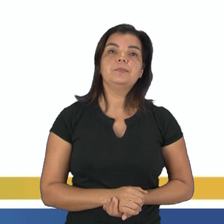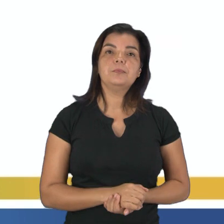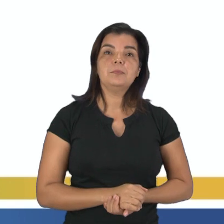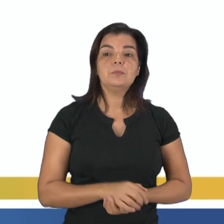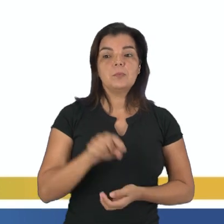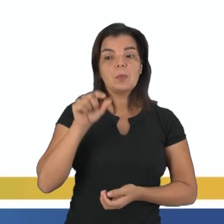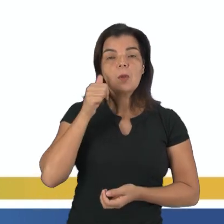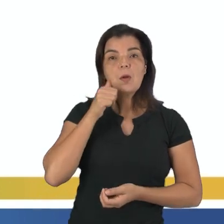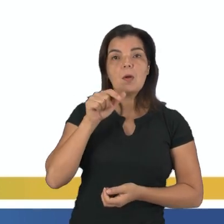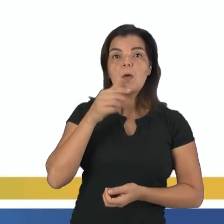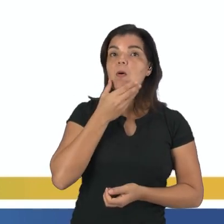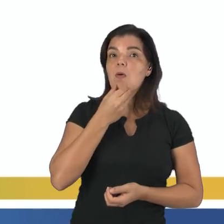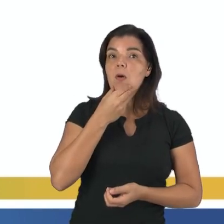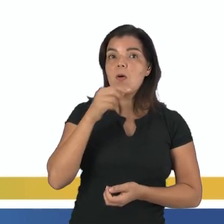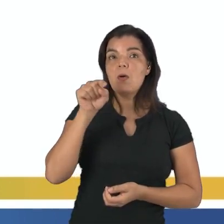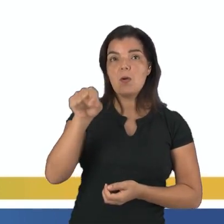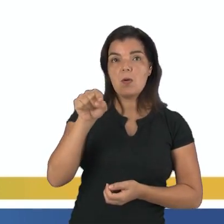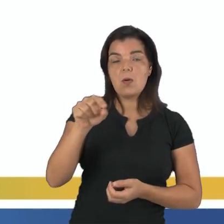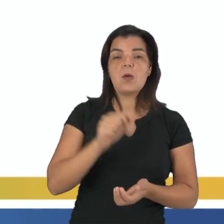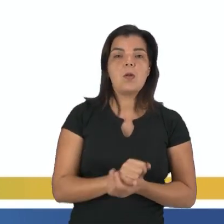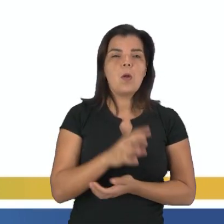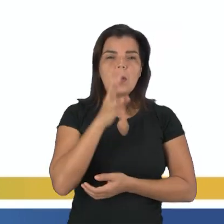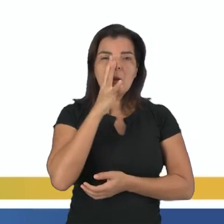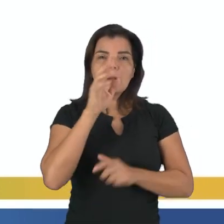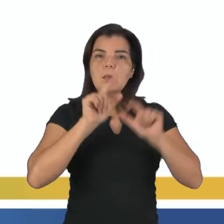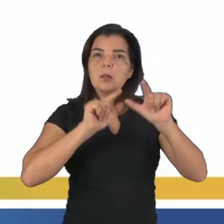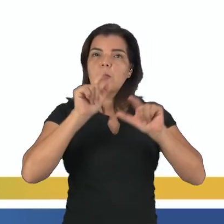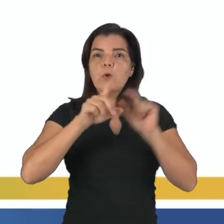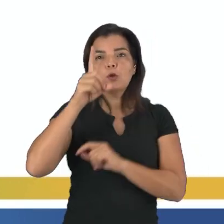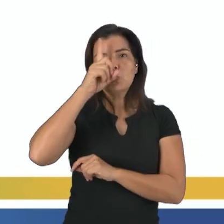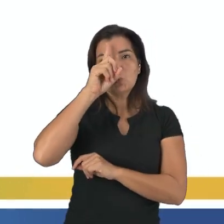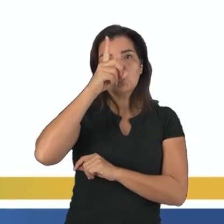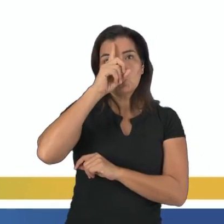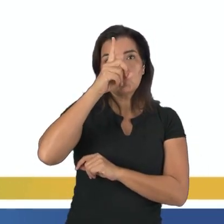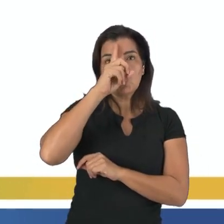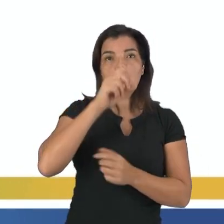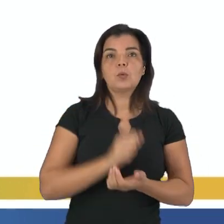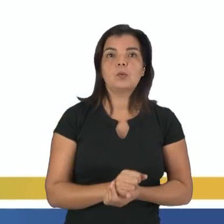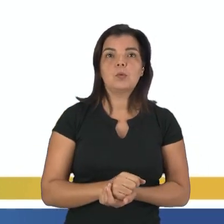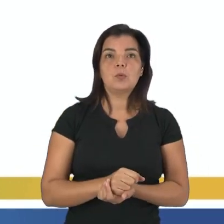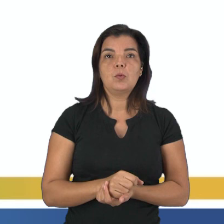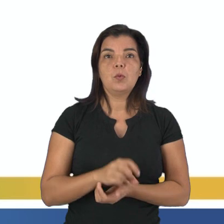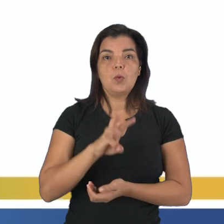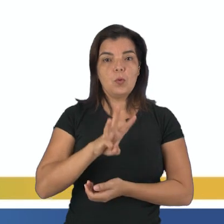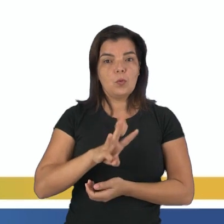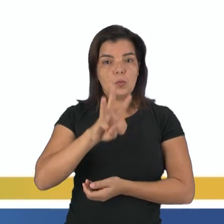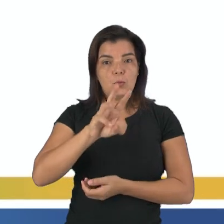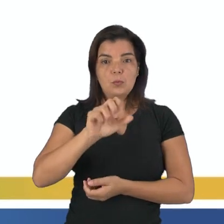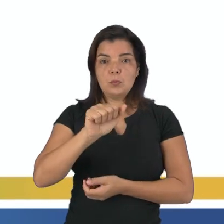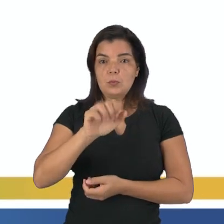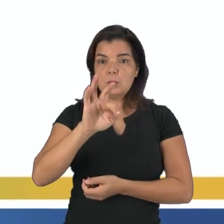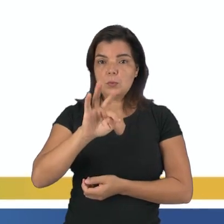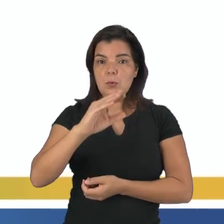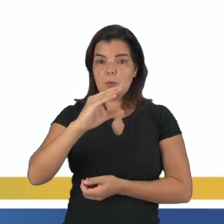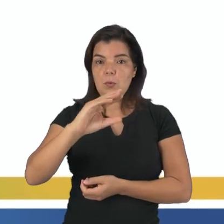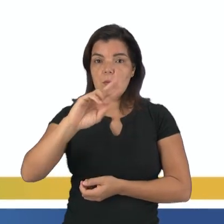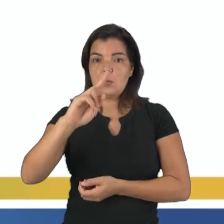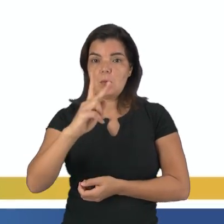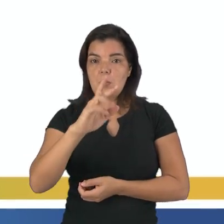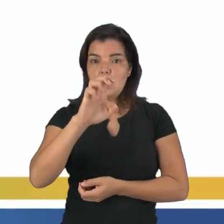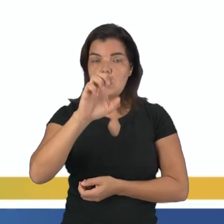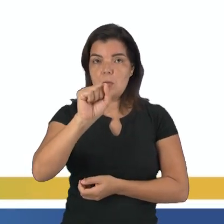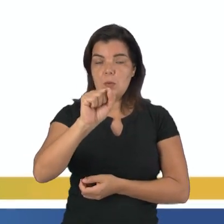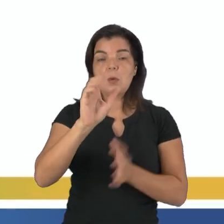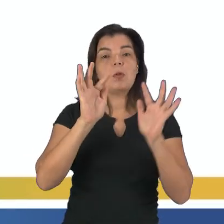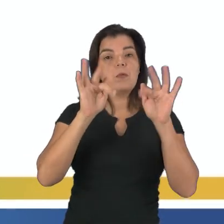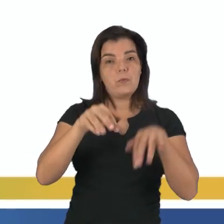day. Ele assiste TV todo dia. E aí tem o ES no finalzinho do verbo watch, que é assistir, porque ele termina